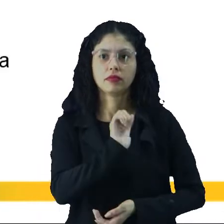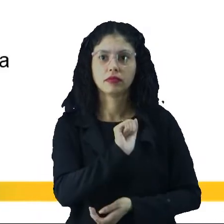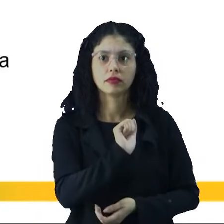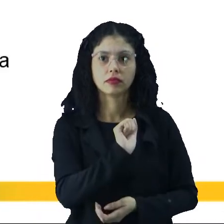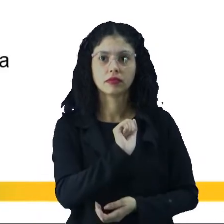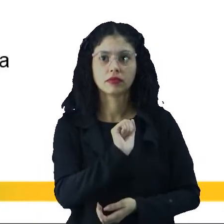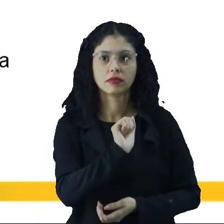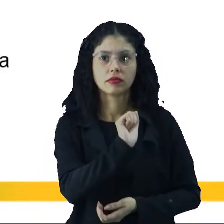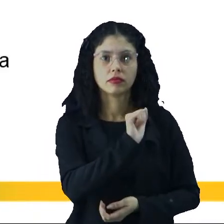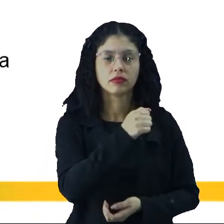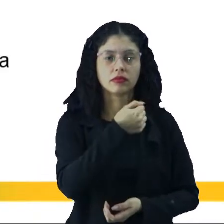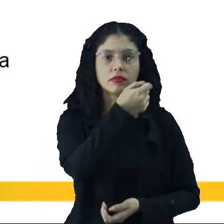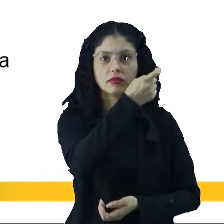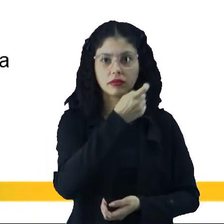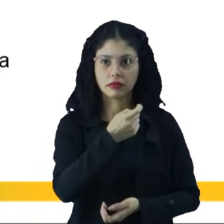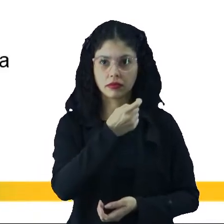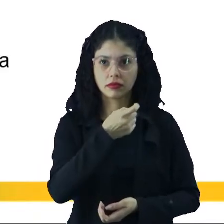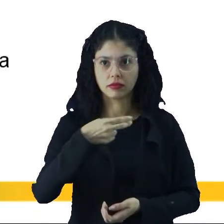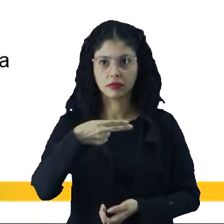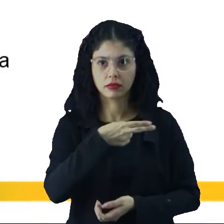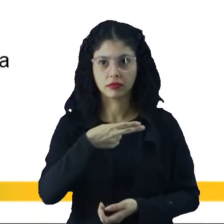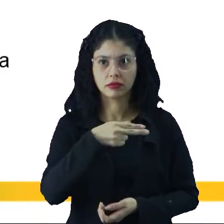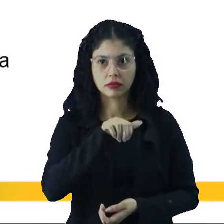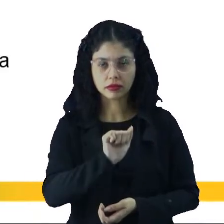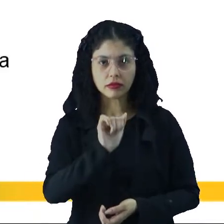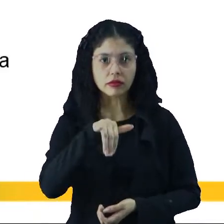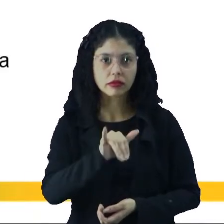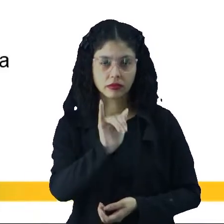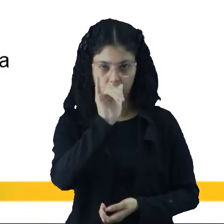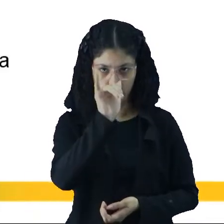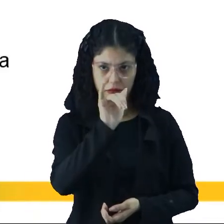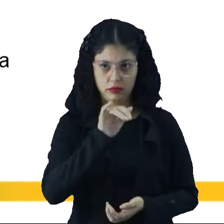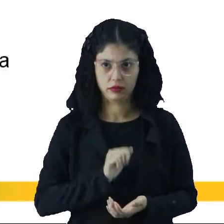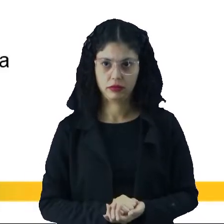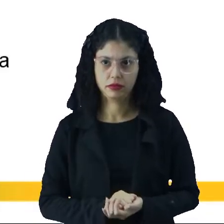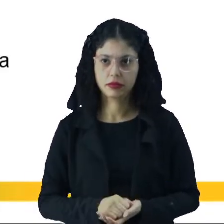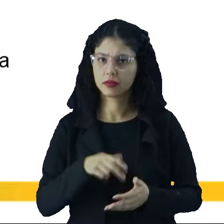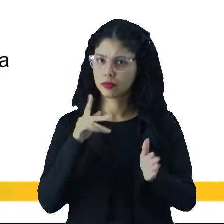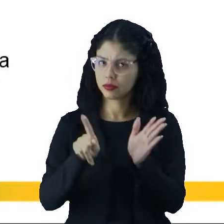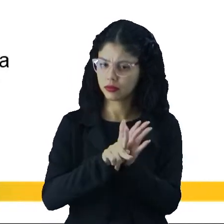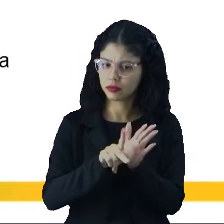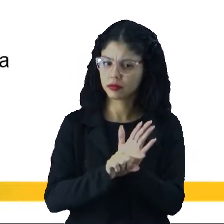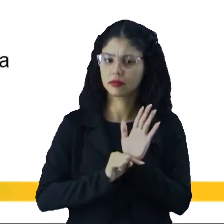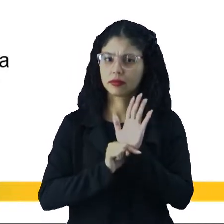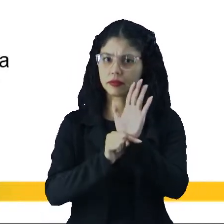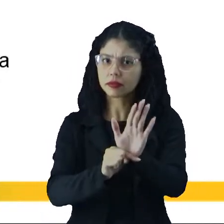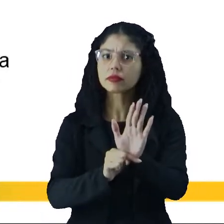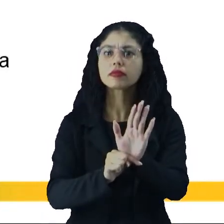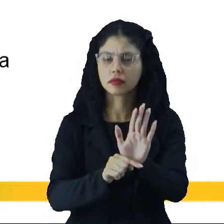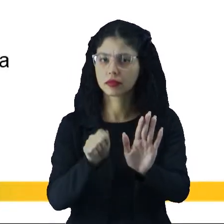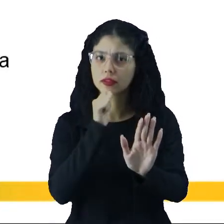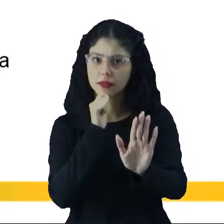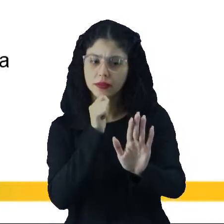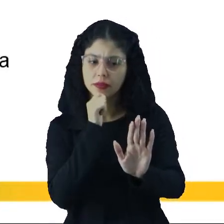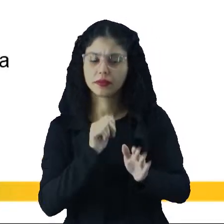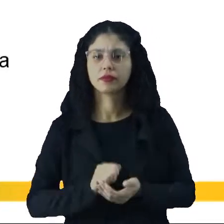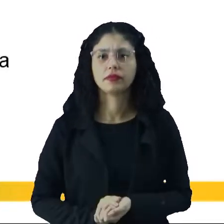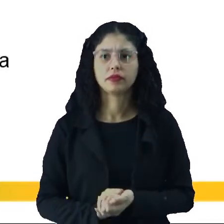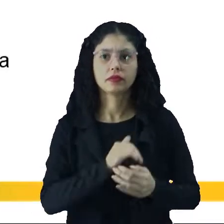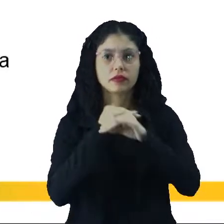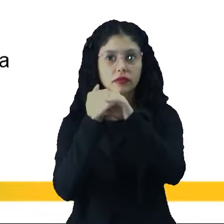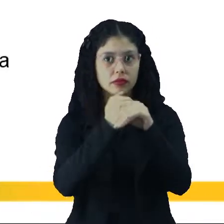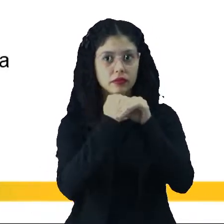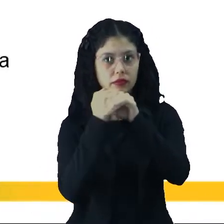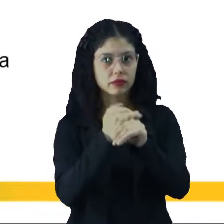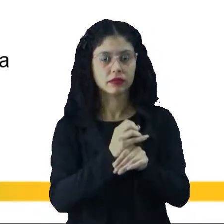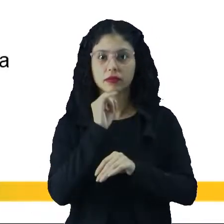a elevado a x igual a elevado a y. O propósito de uma equação exponencial, pessoal, é deixar isso aqui igual.